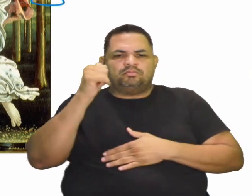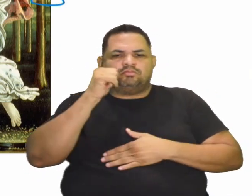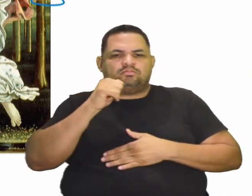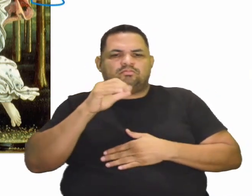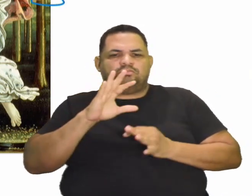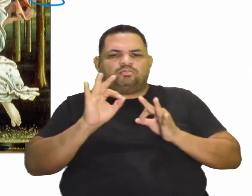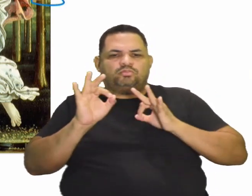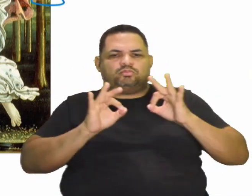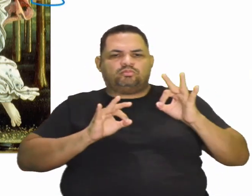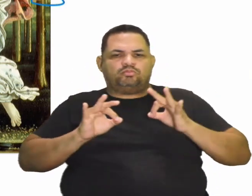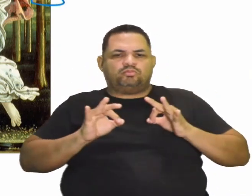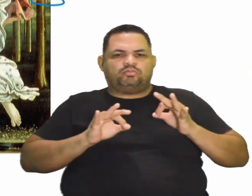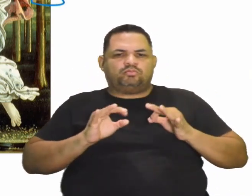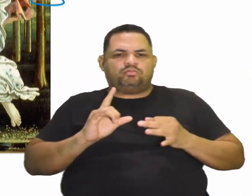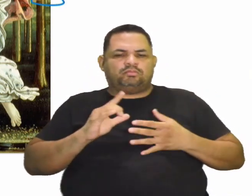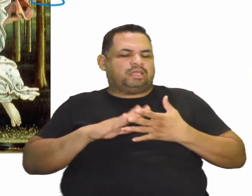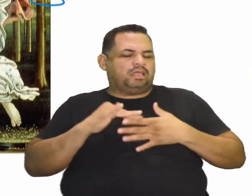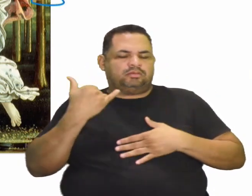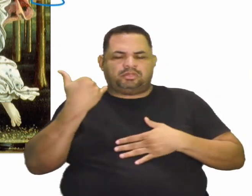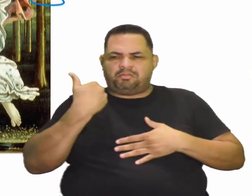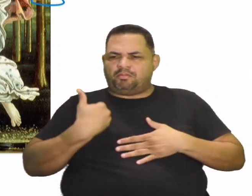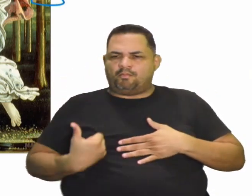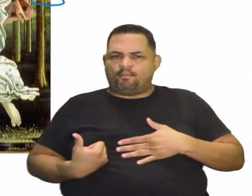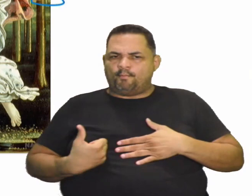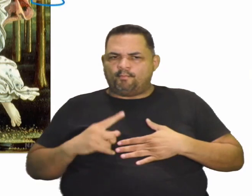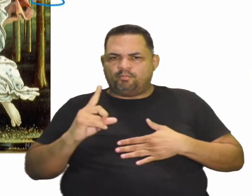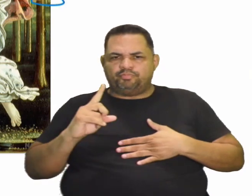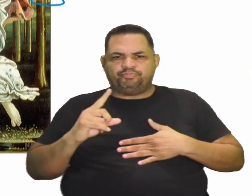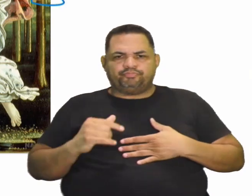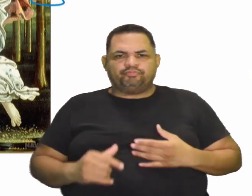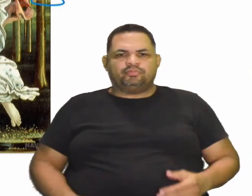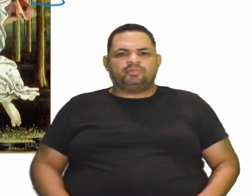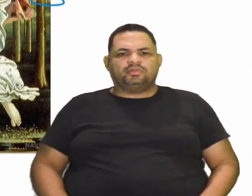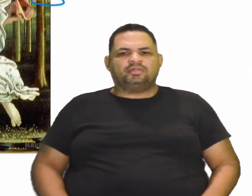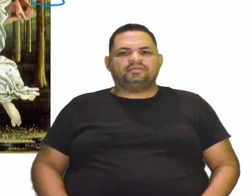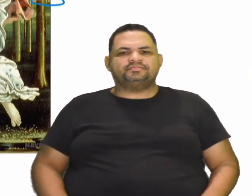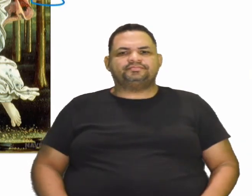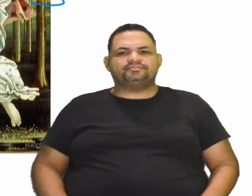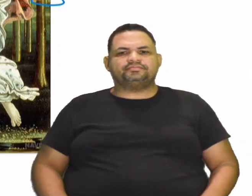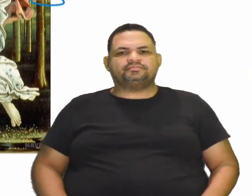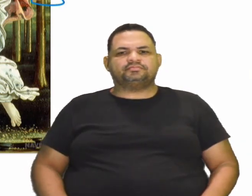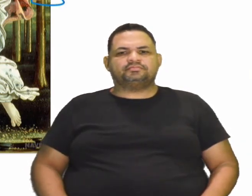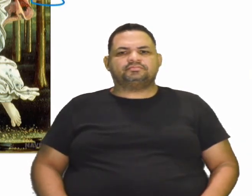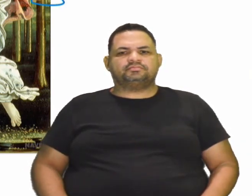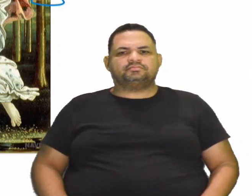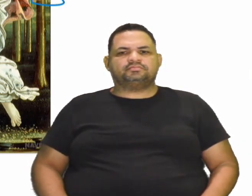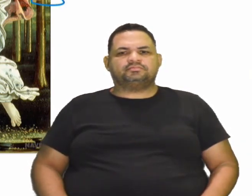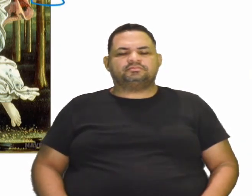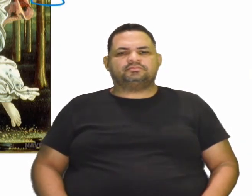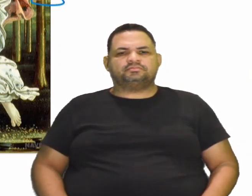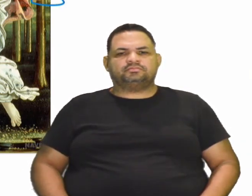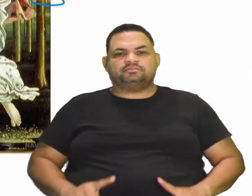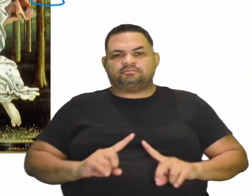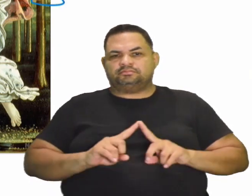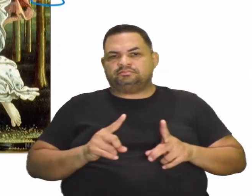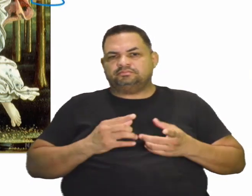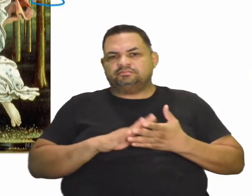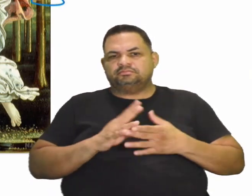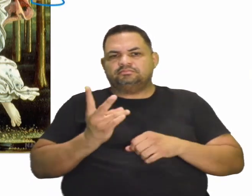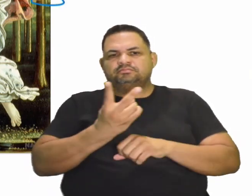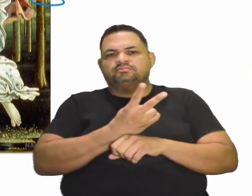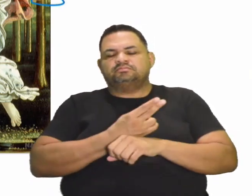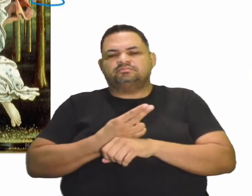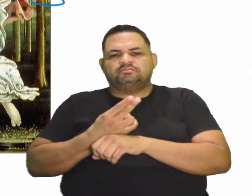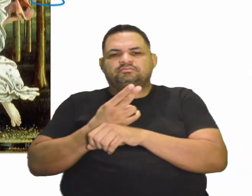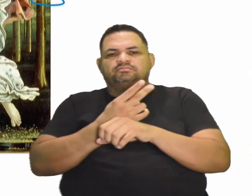assim, não tão magras quanto essa deusa, né? As mulheres nesse período elas eram mais cheinhas, mas ele busca retratar